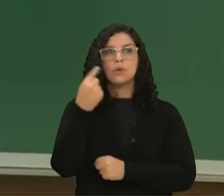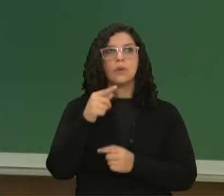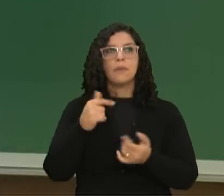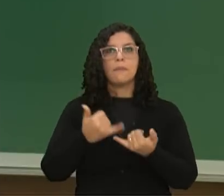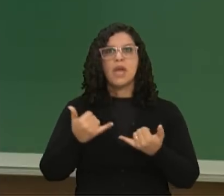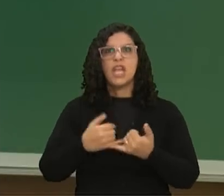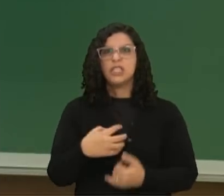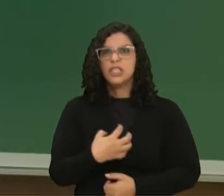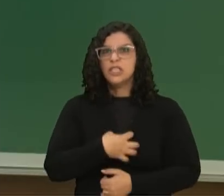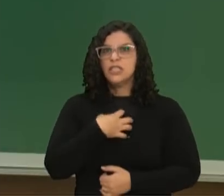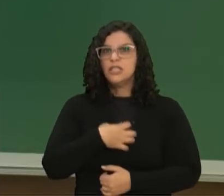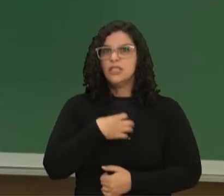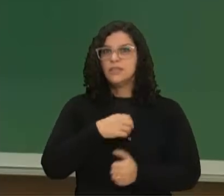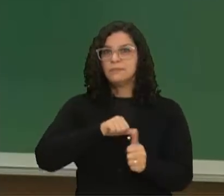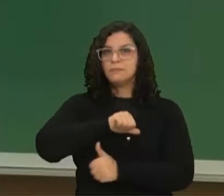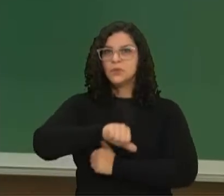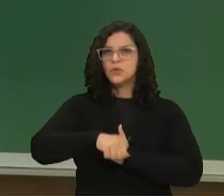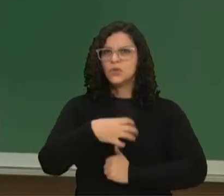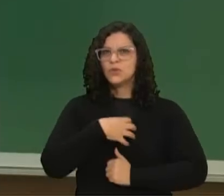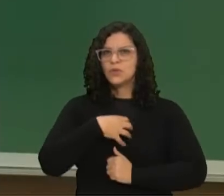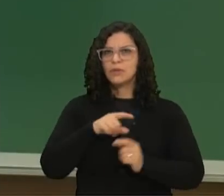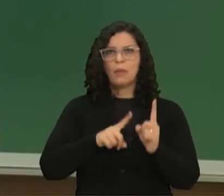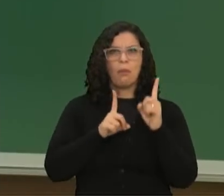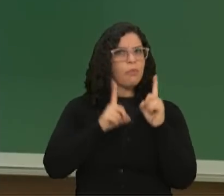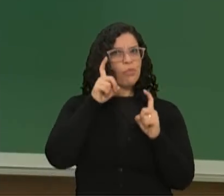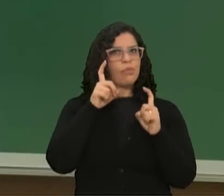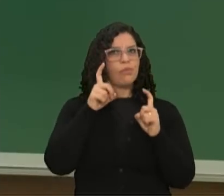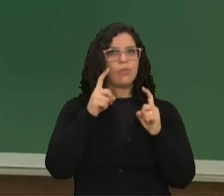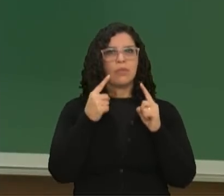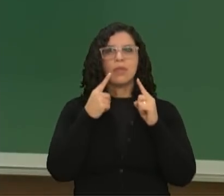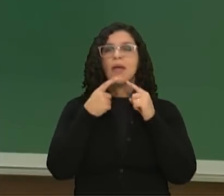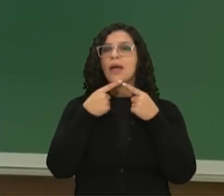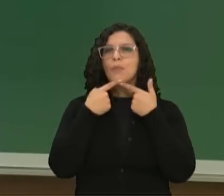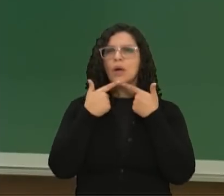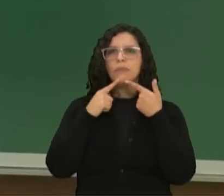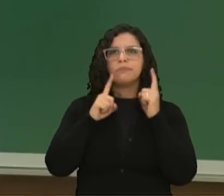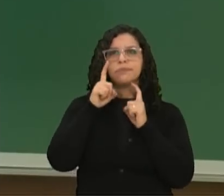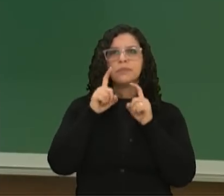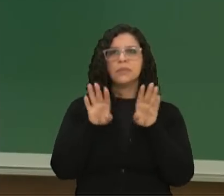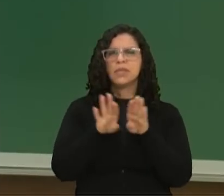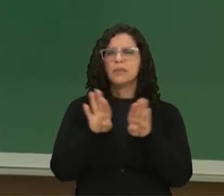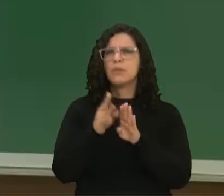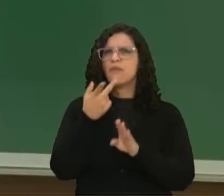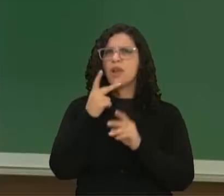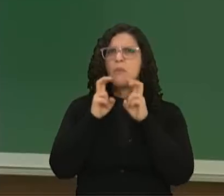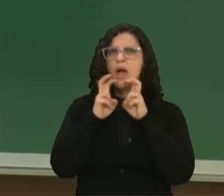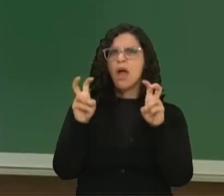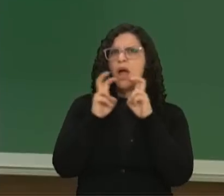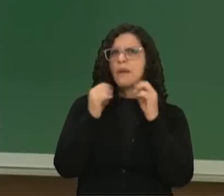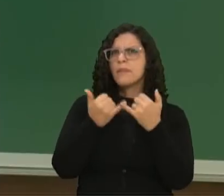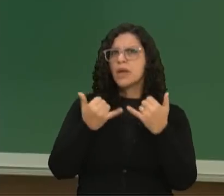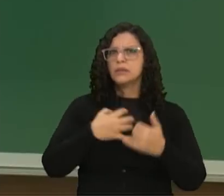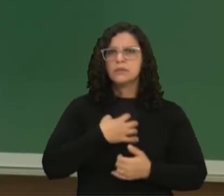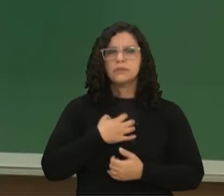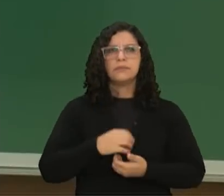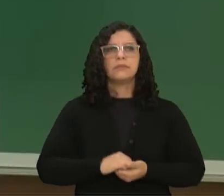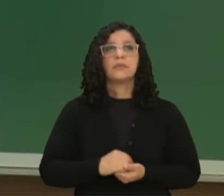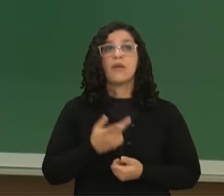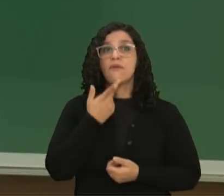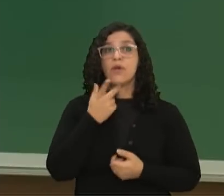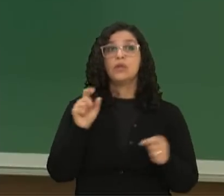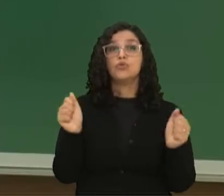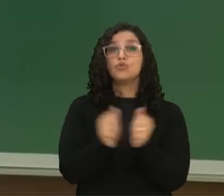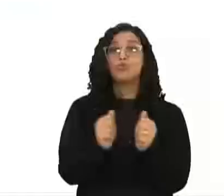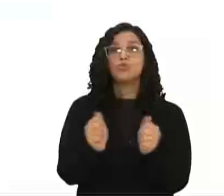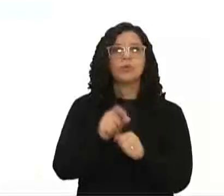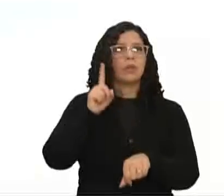estão bravos, alterados, né? Muda até o formato da boca, ó. Porque eles estão falando alto, estão alterados. E eles dizem